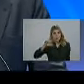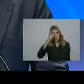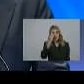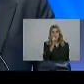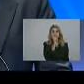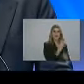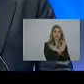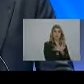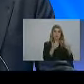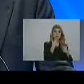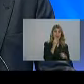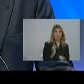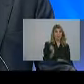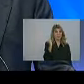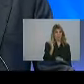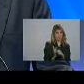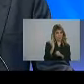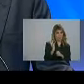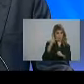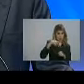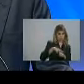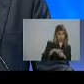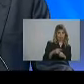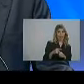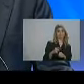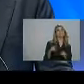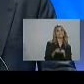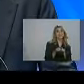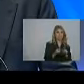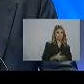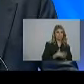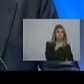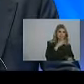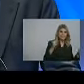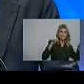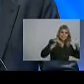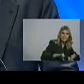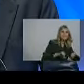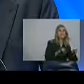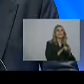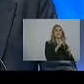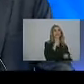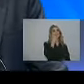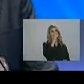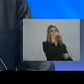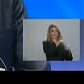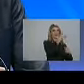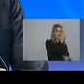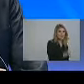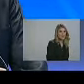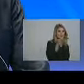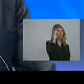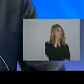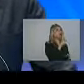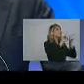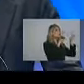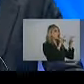a Petrobras quebrada, imediatamente depois a reeleição da presidente. Com relação ao